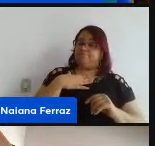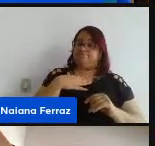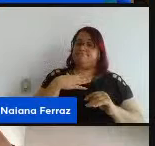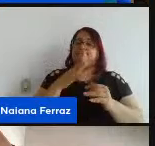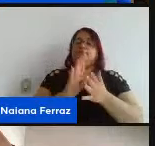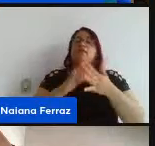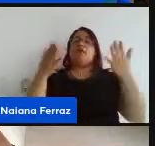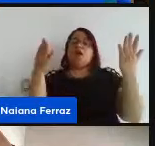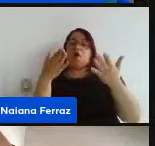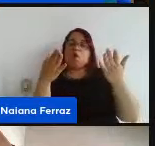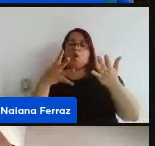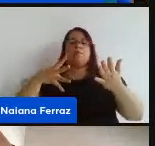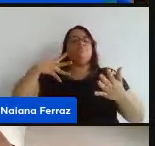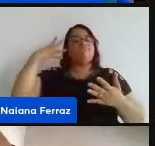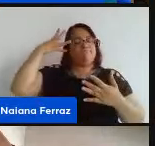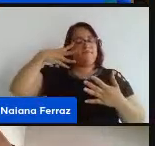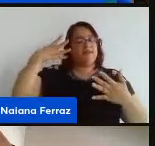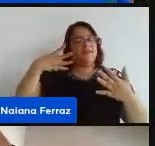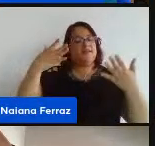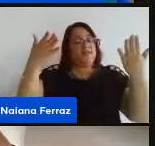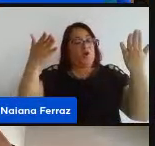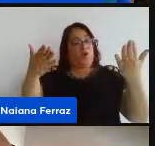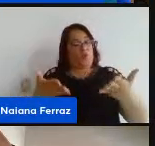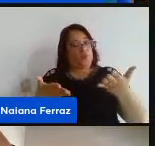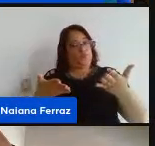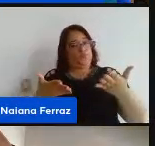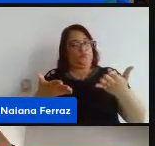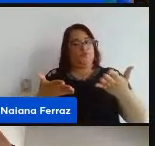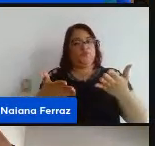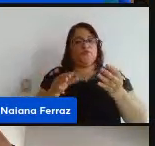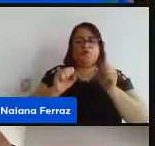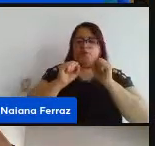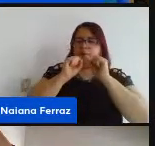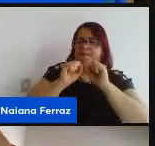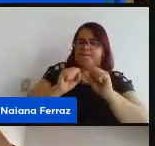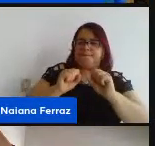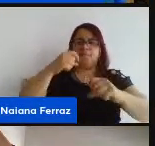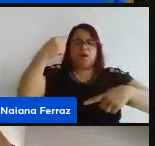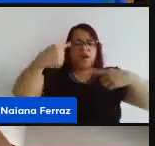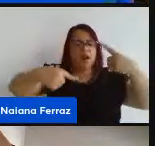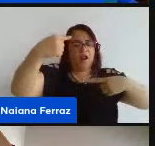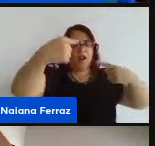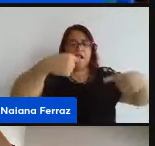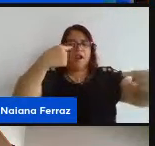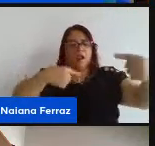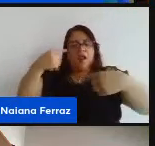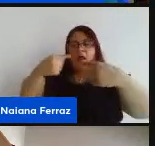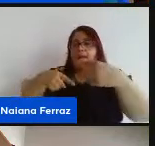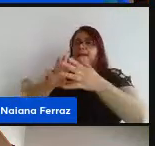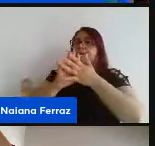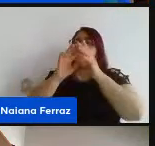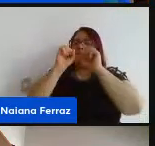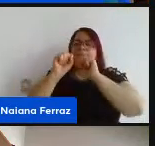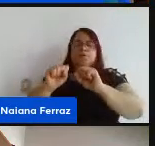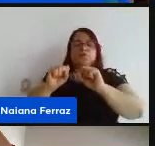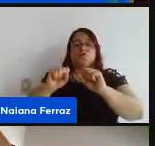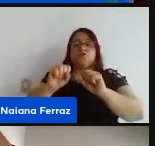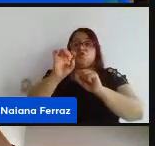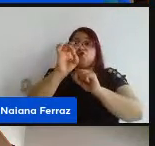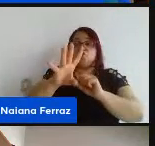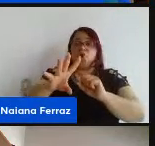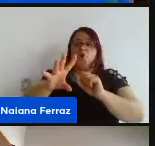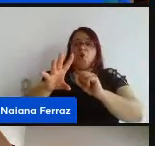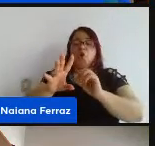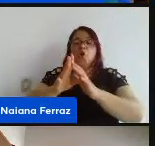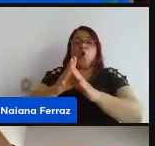apresentação, reitero, porque a gente pode debater isso em várias esferas, pode fazer um evento só para debater isso, né? Vou assumir aqui